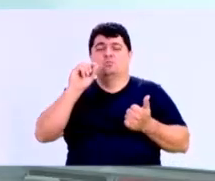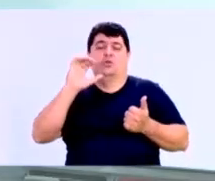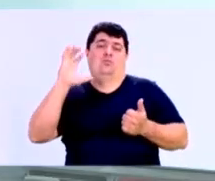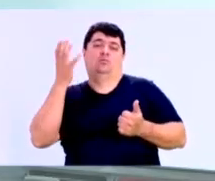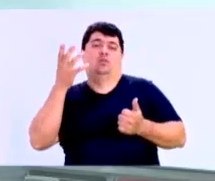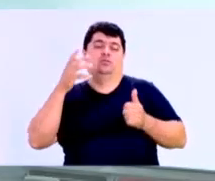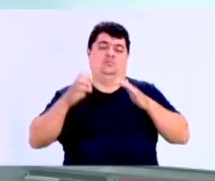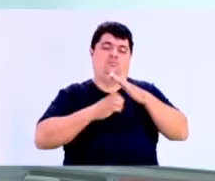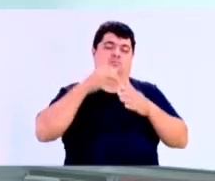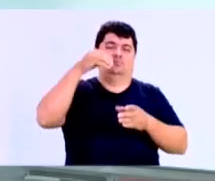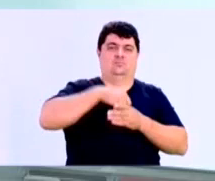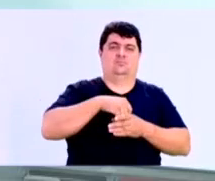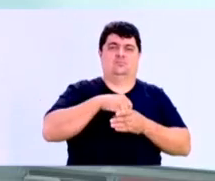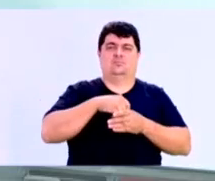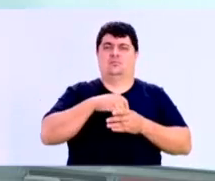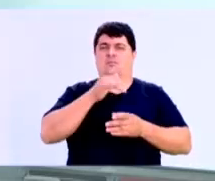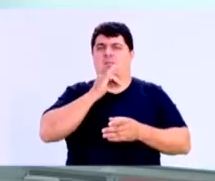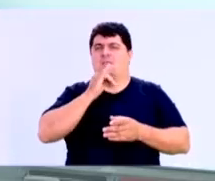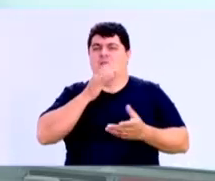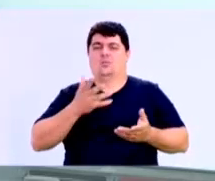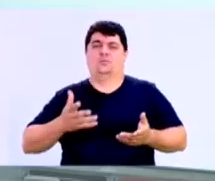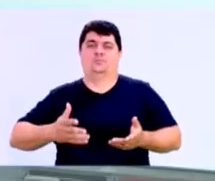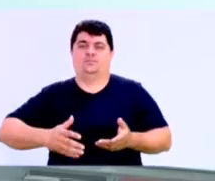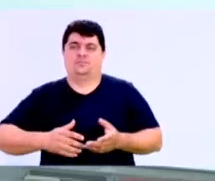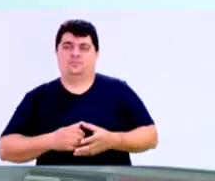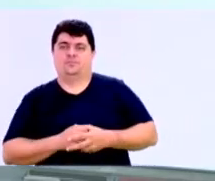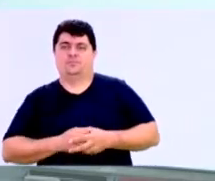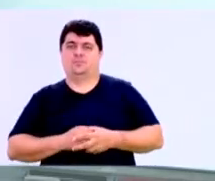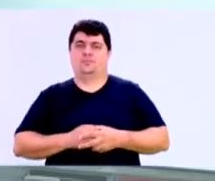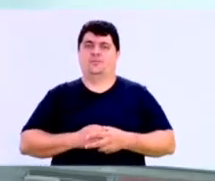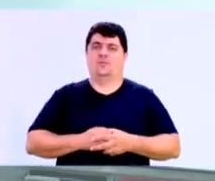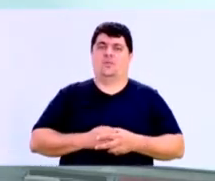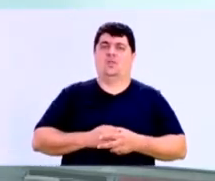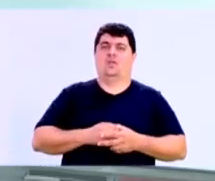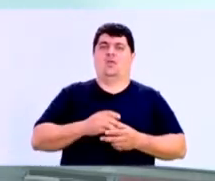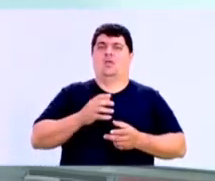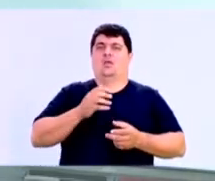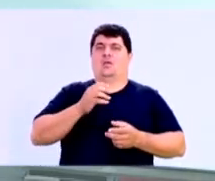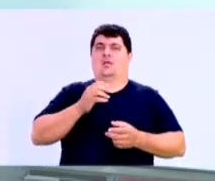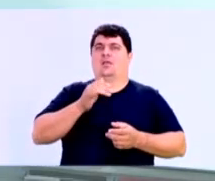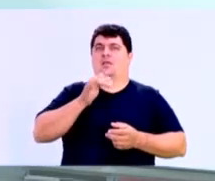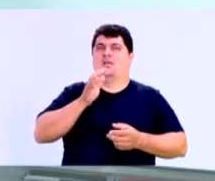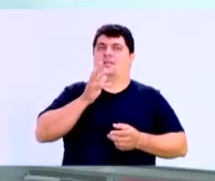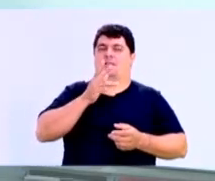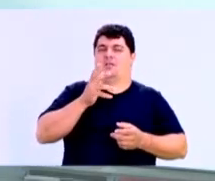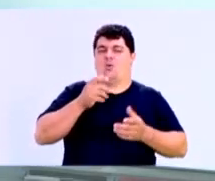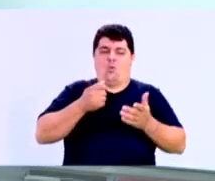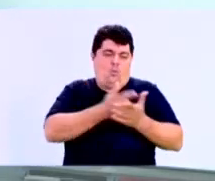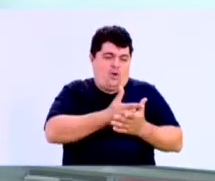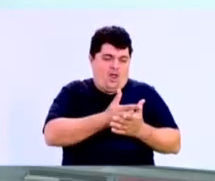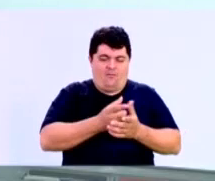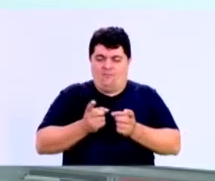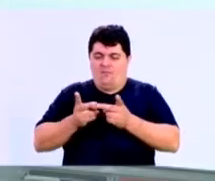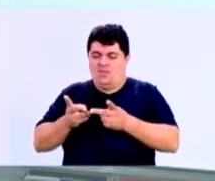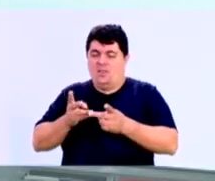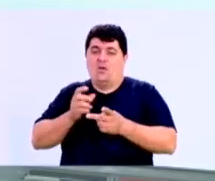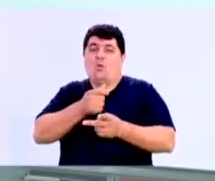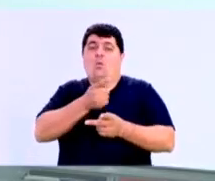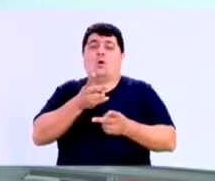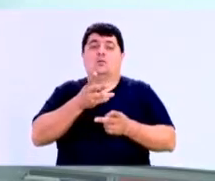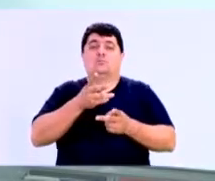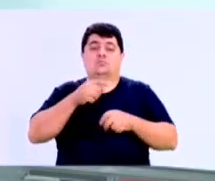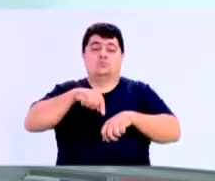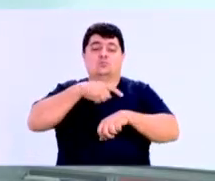operacionais da empresa. Que são situações operacionais? O tempo que eu demoro entre comprar e vender, o tempo que eu demoro entre comprar,